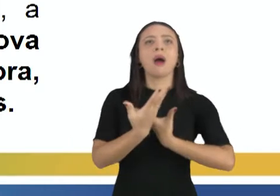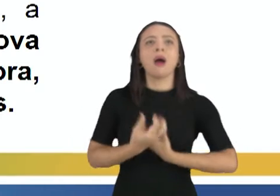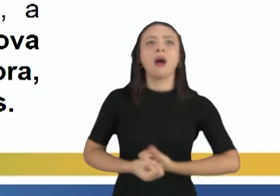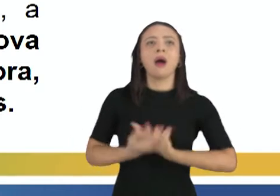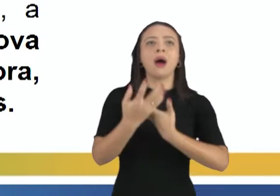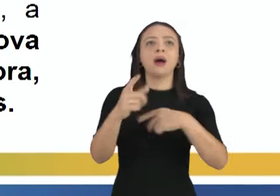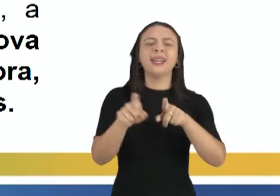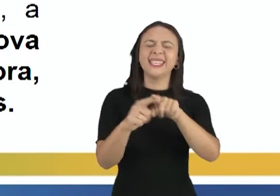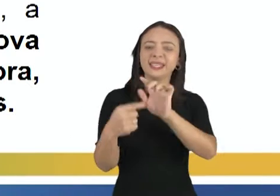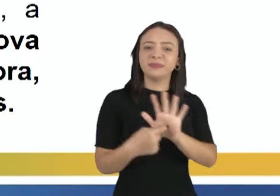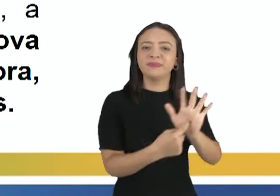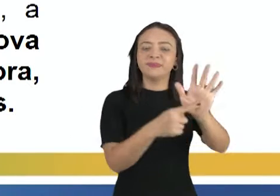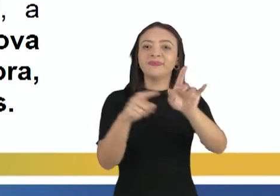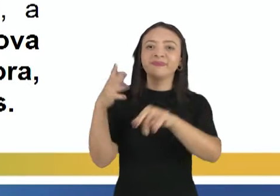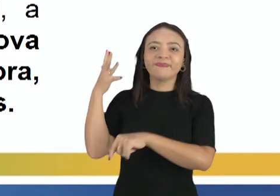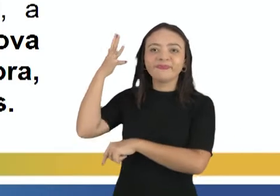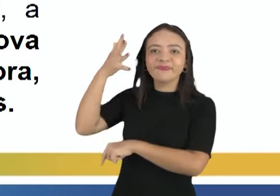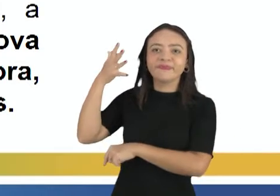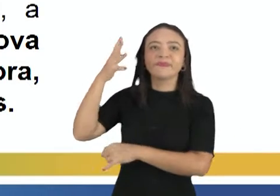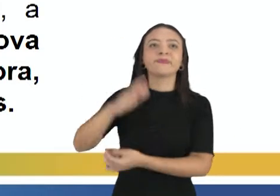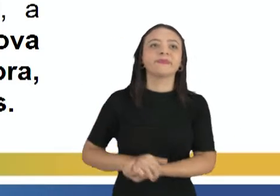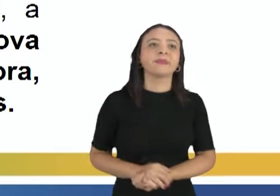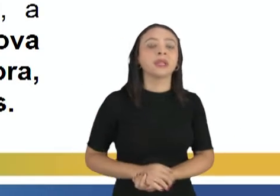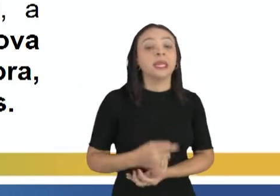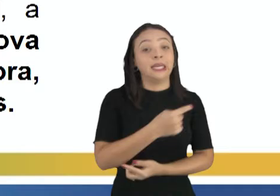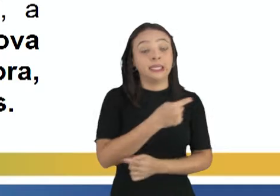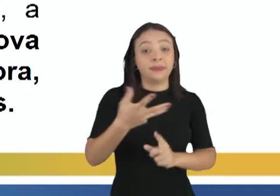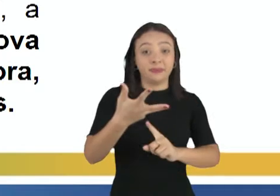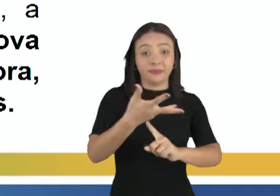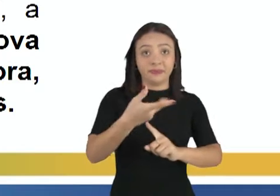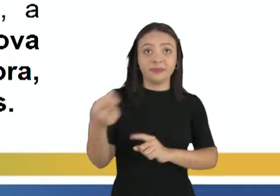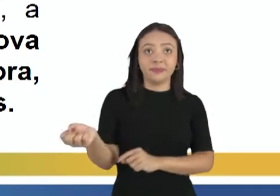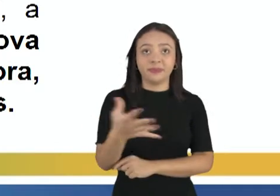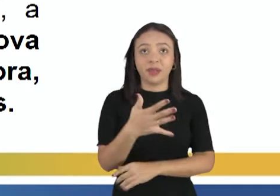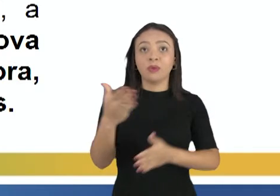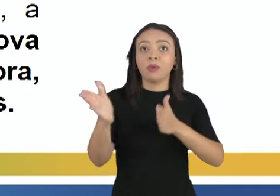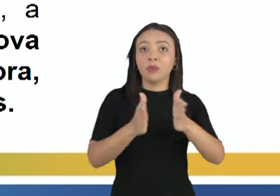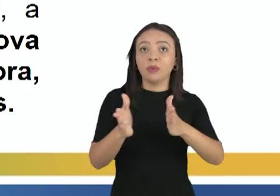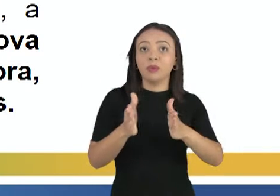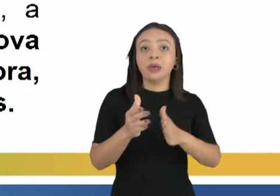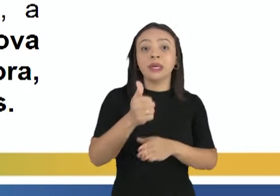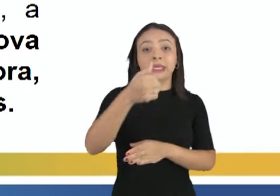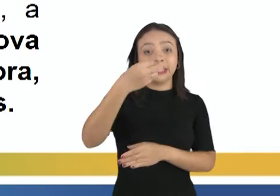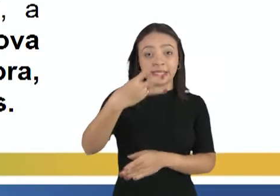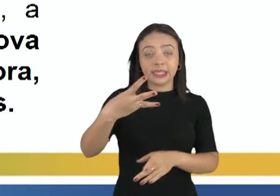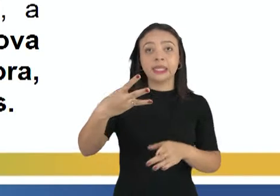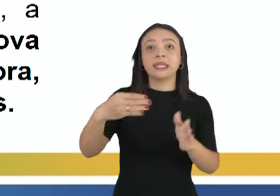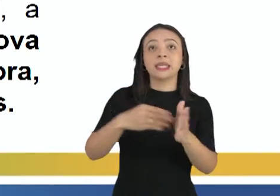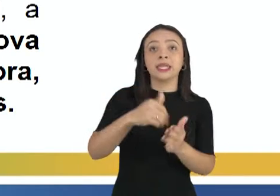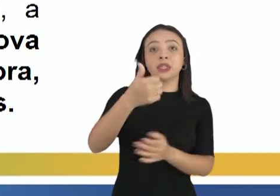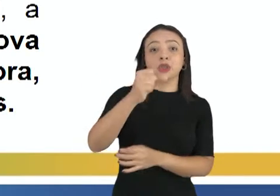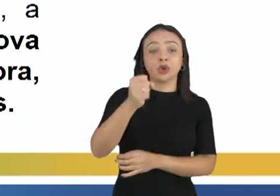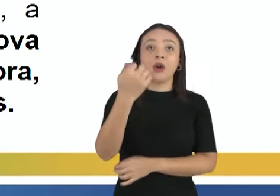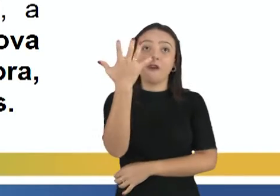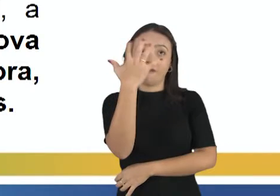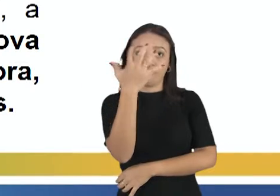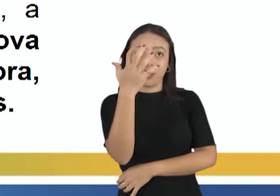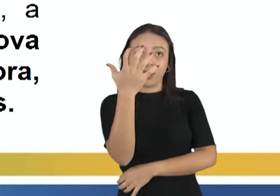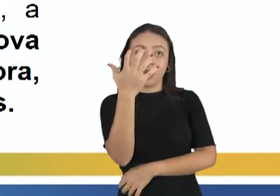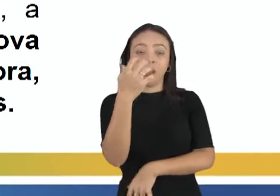poesias, exposições e palestras. A Semana de Arte Moderna ocorreu entre os dias 13 e 18 de fevereiro